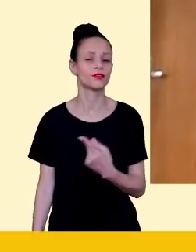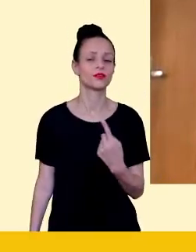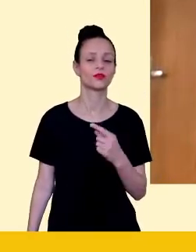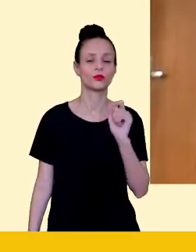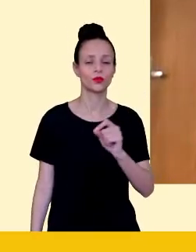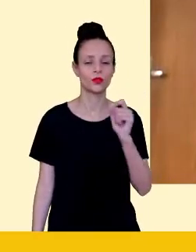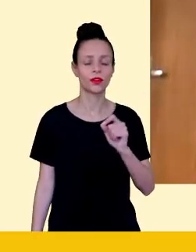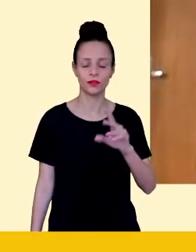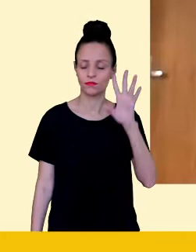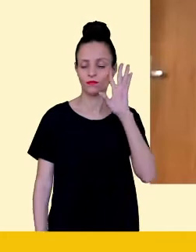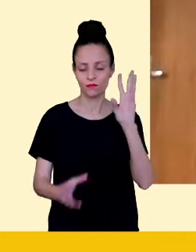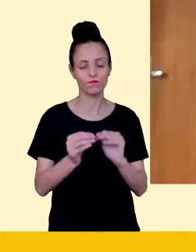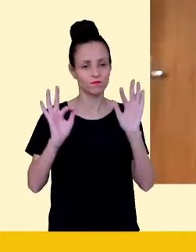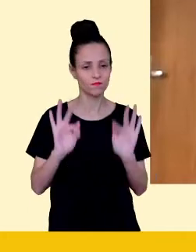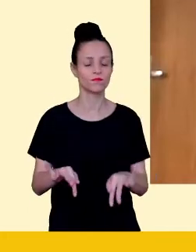foi